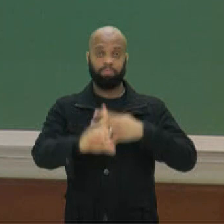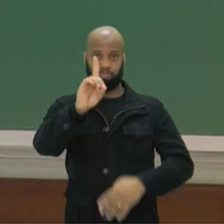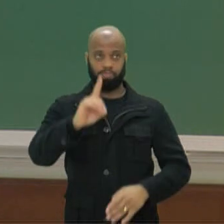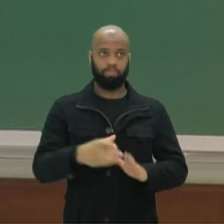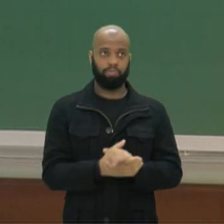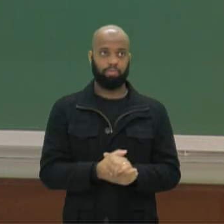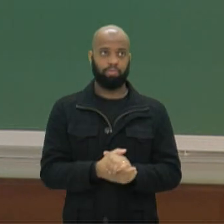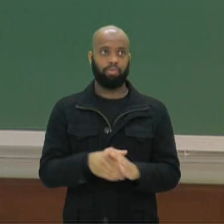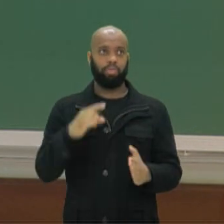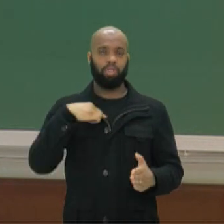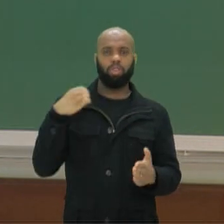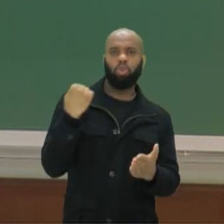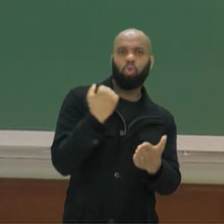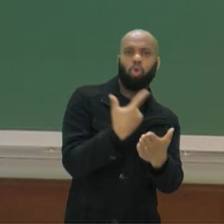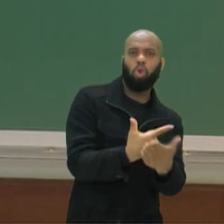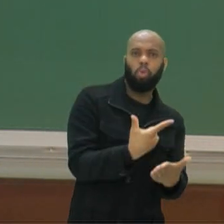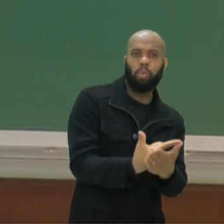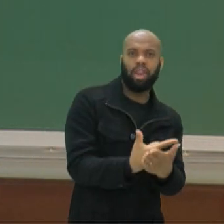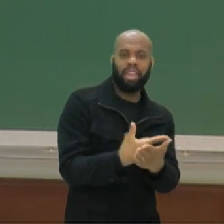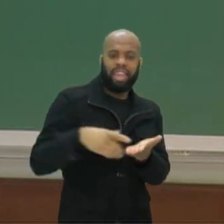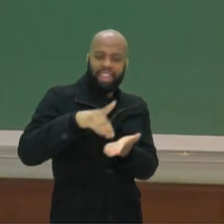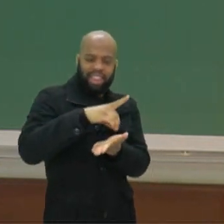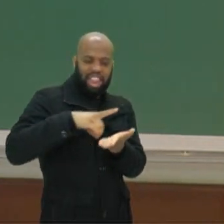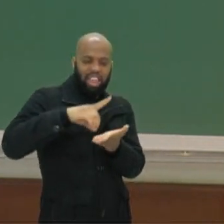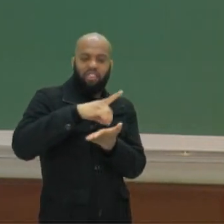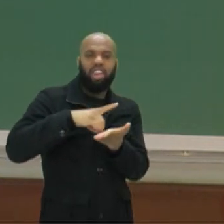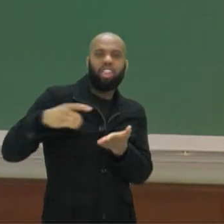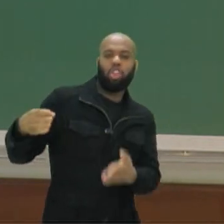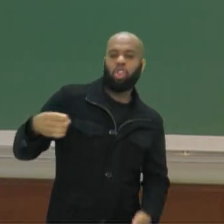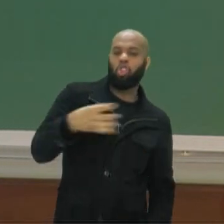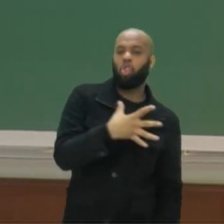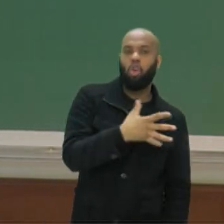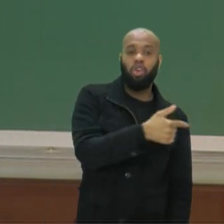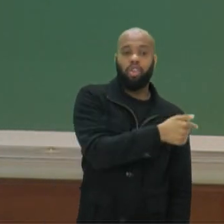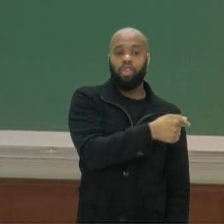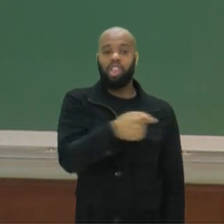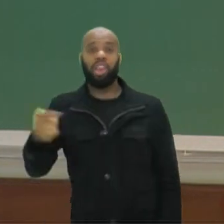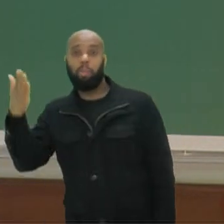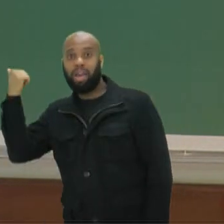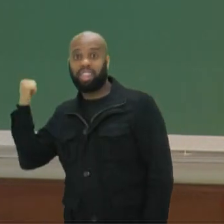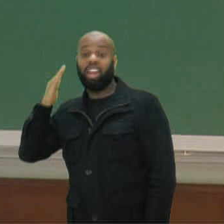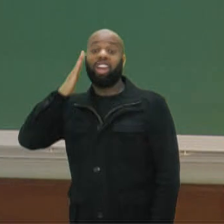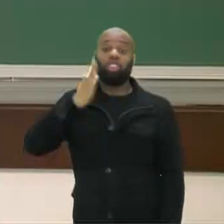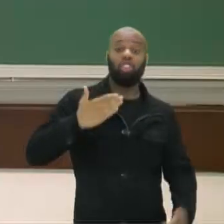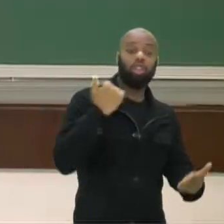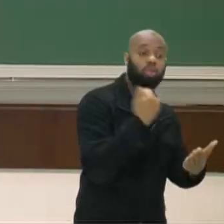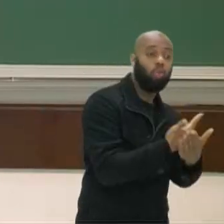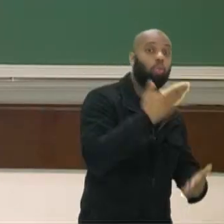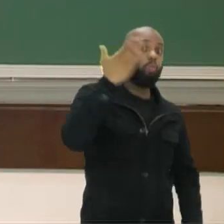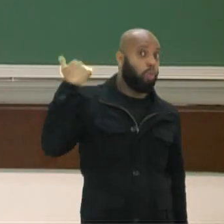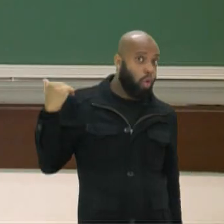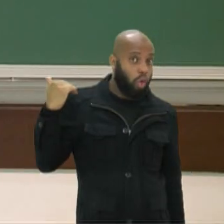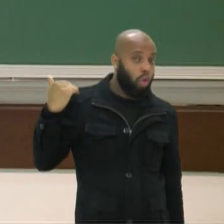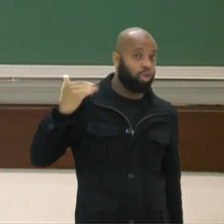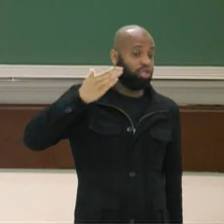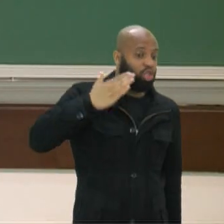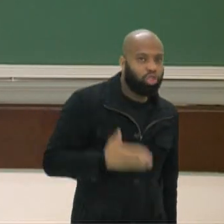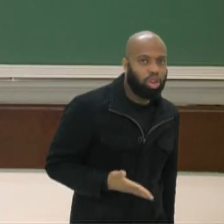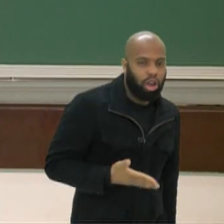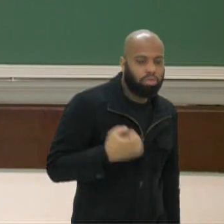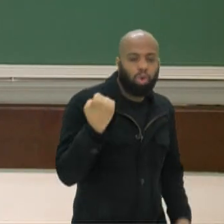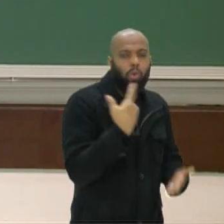comprei um DVD novo na segunda passada. Comprou, ele não está comprando, né? Acabou, comprou, levou para